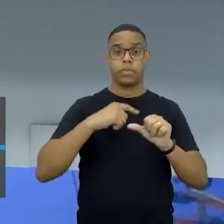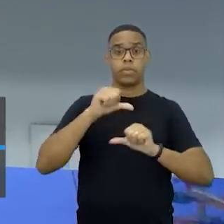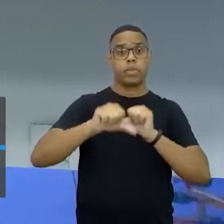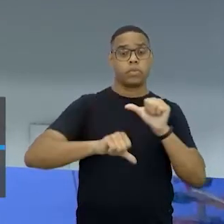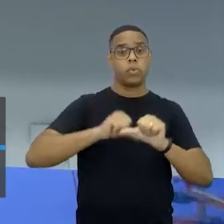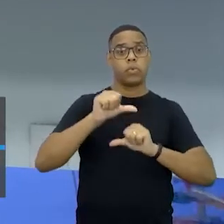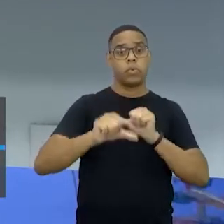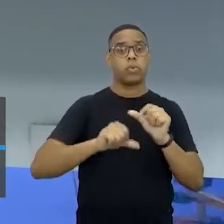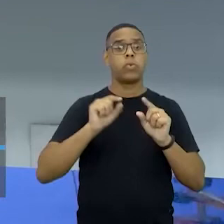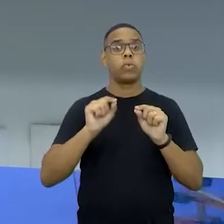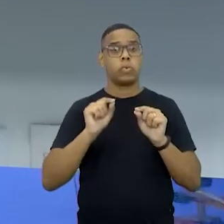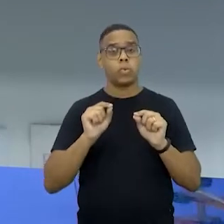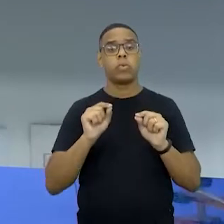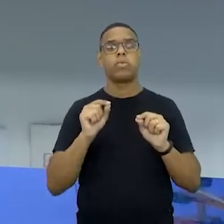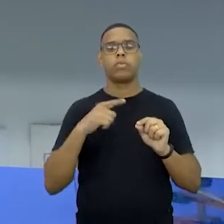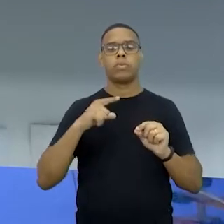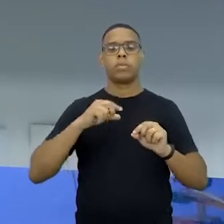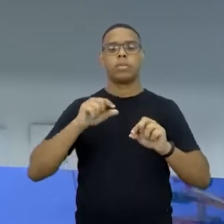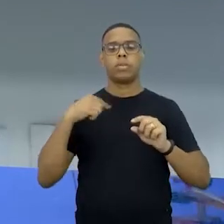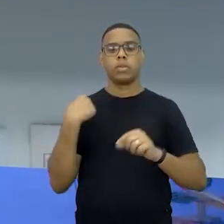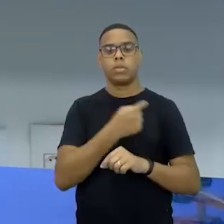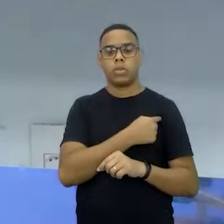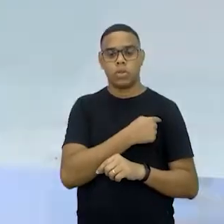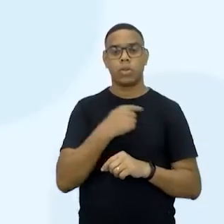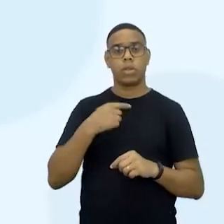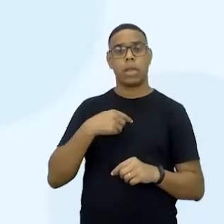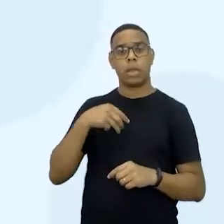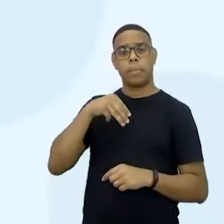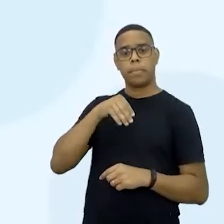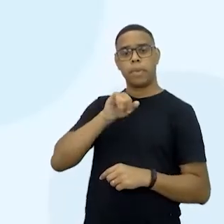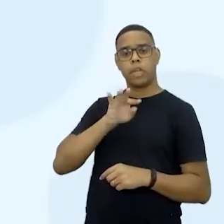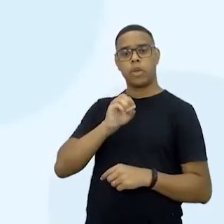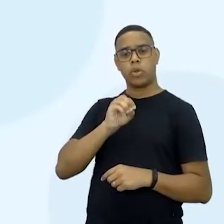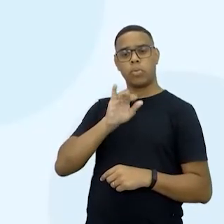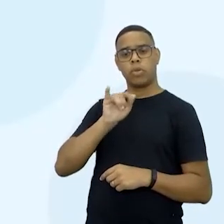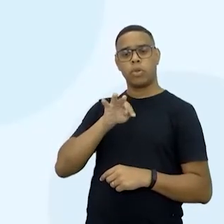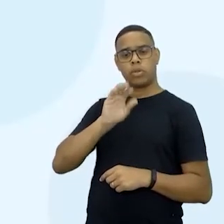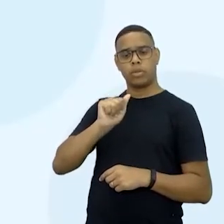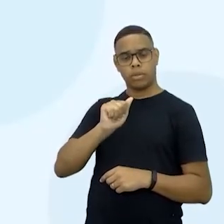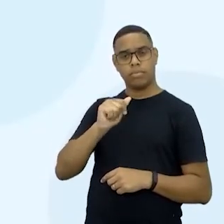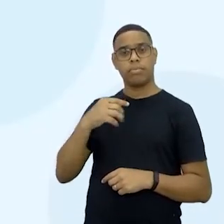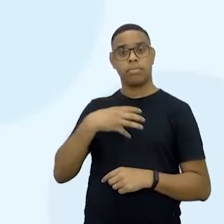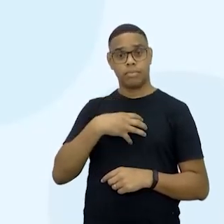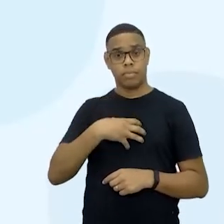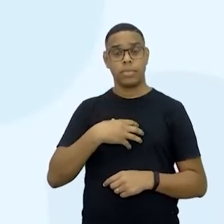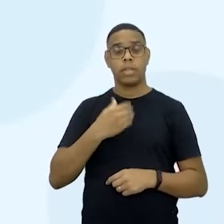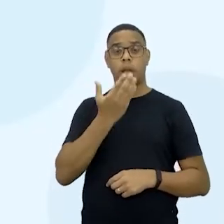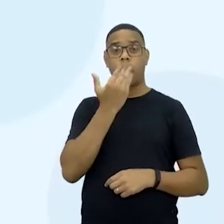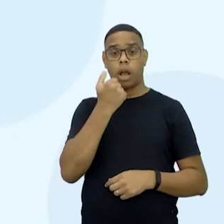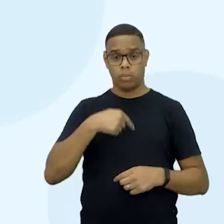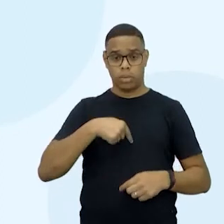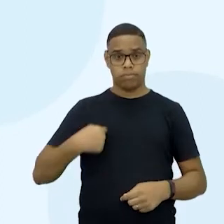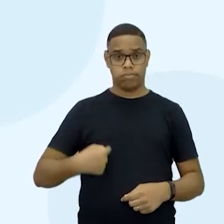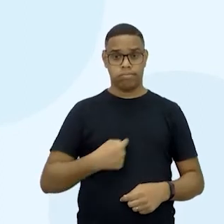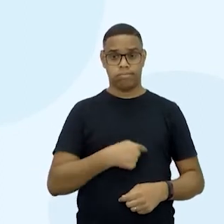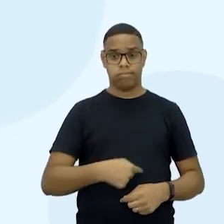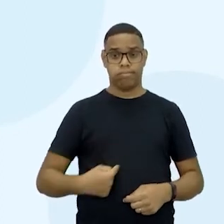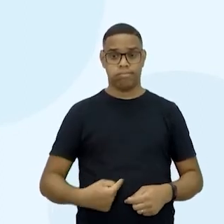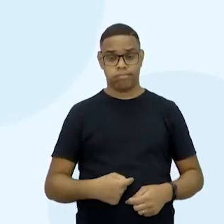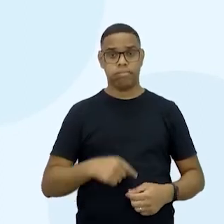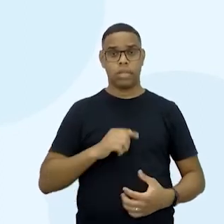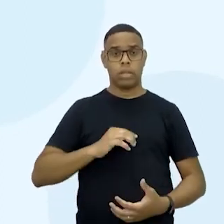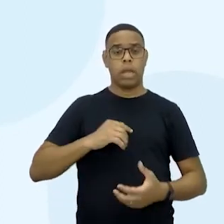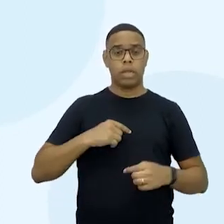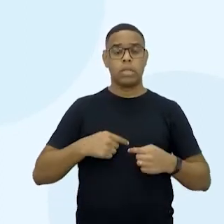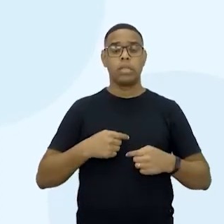acompanhado muitas vezes com uma modificação da nossa microbiota então no nosso sistema digestório a gente tem lá uma série